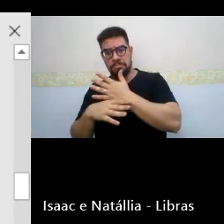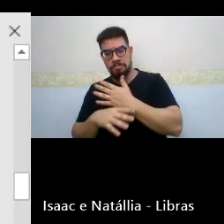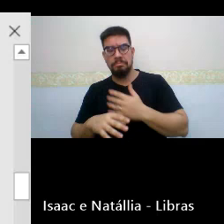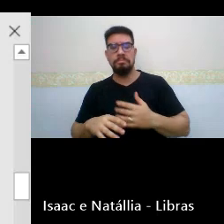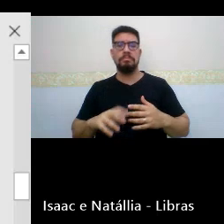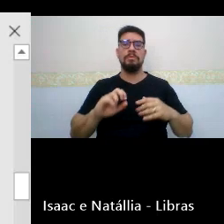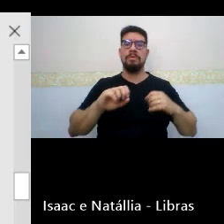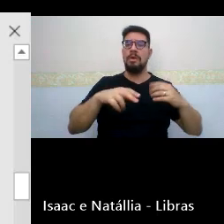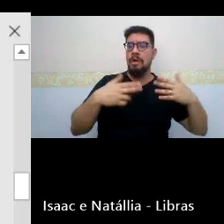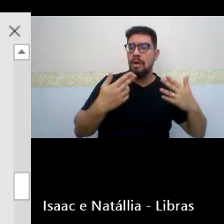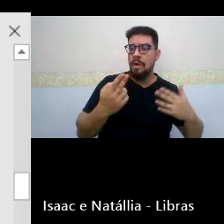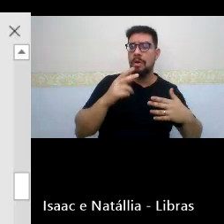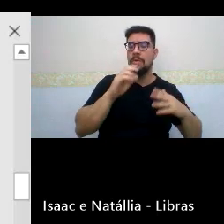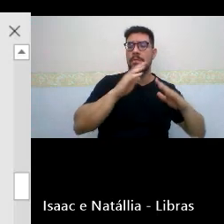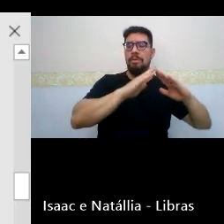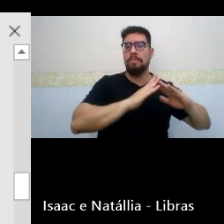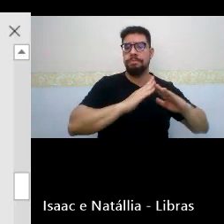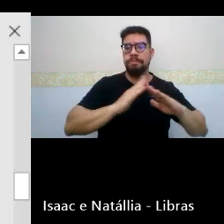assentamento, né?